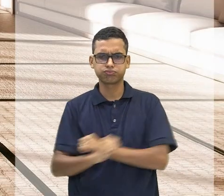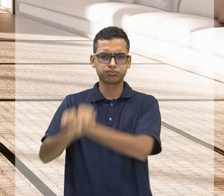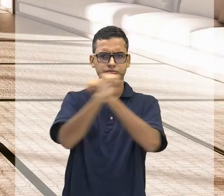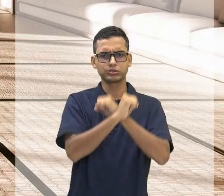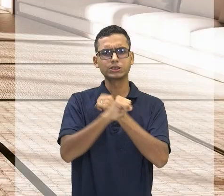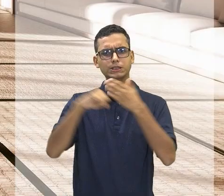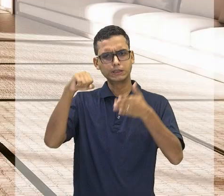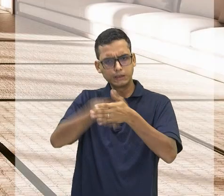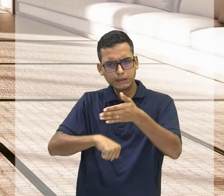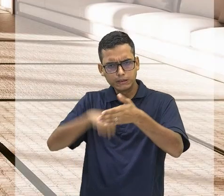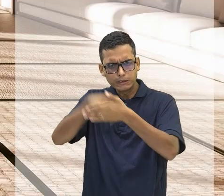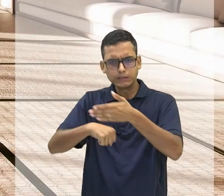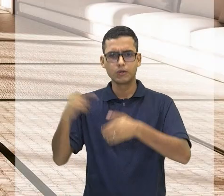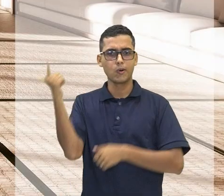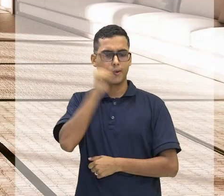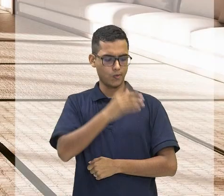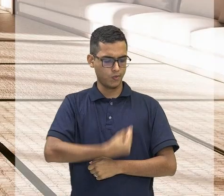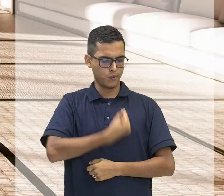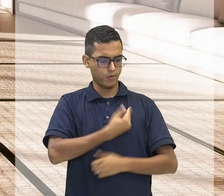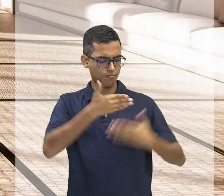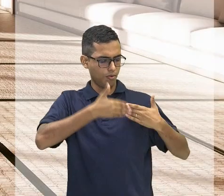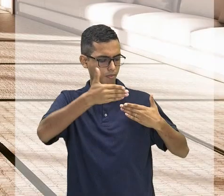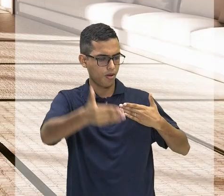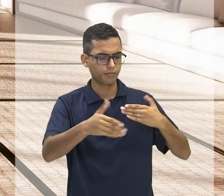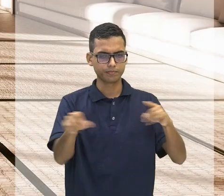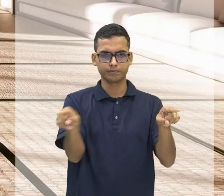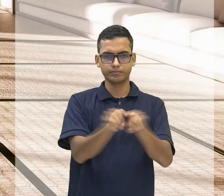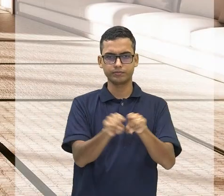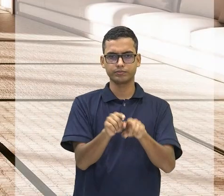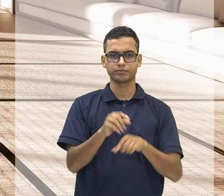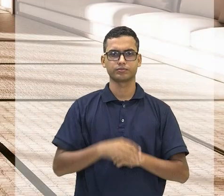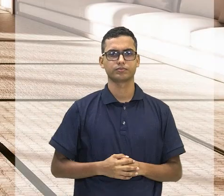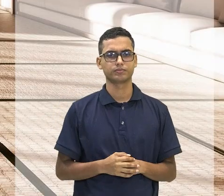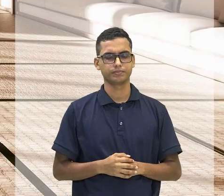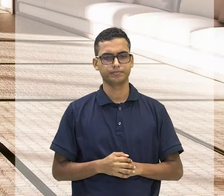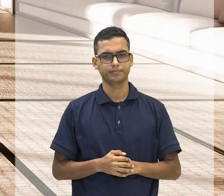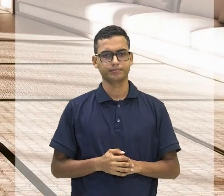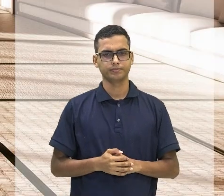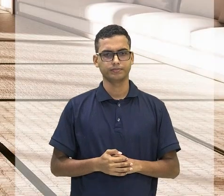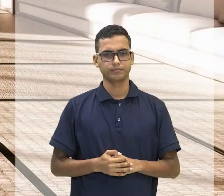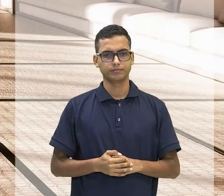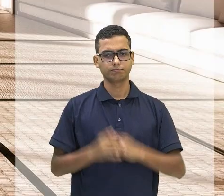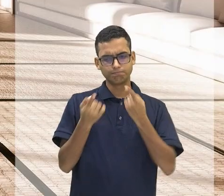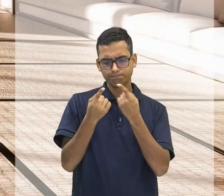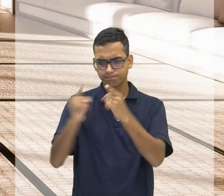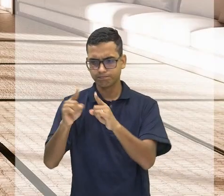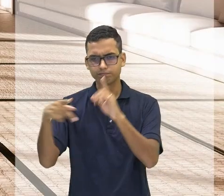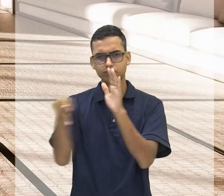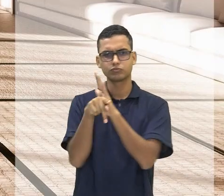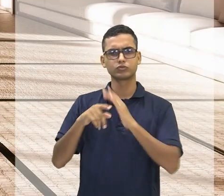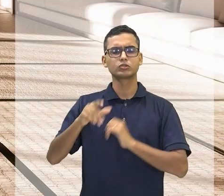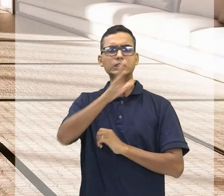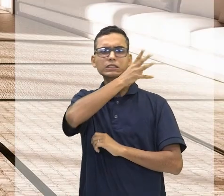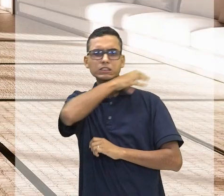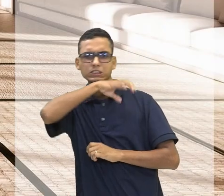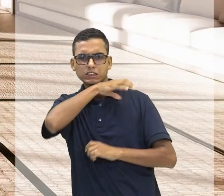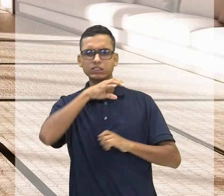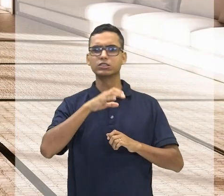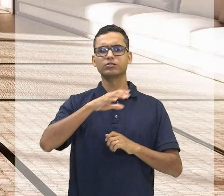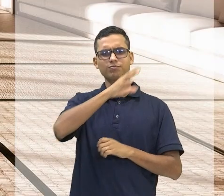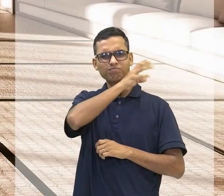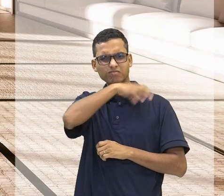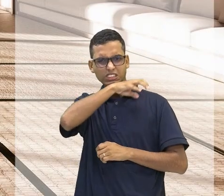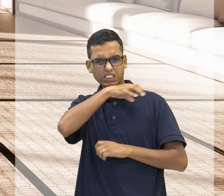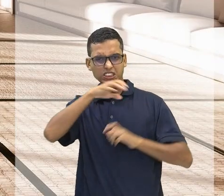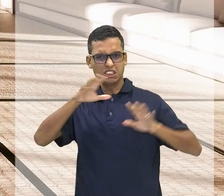utilizavam para sobreviver. Eles lutavam contra os animais ferozes, né, para se